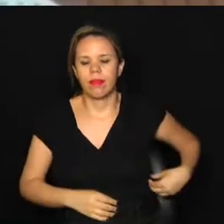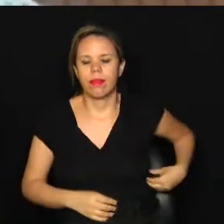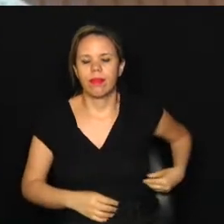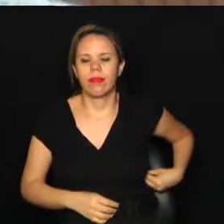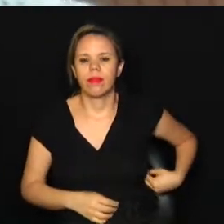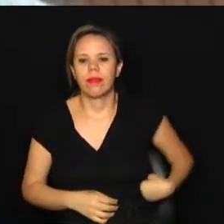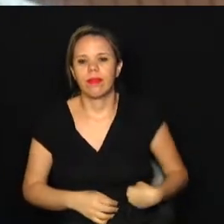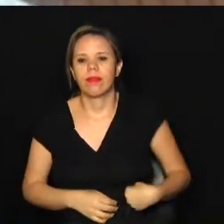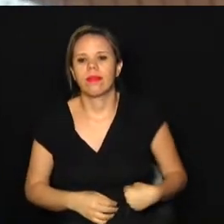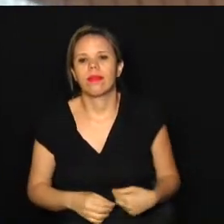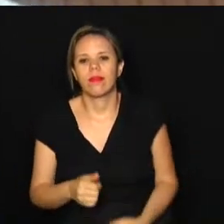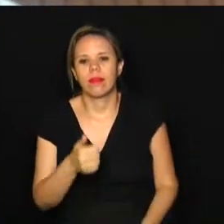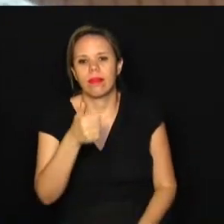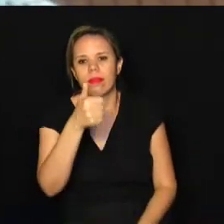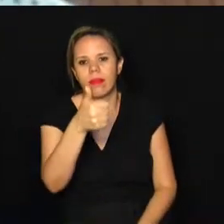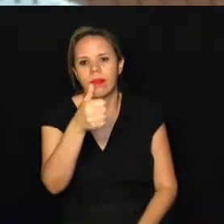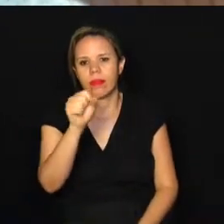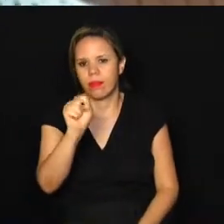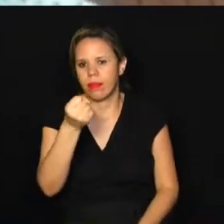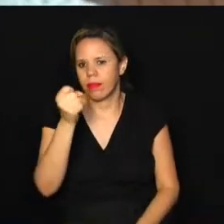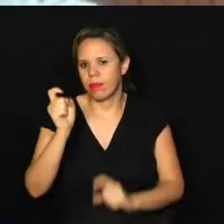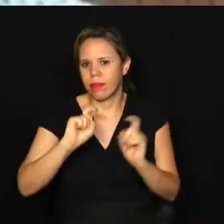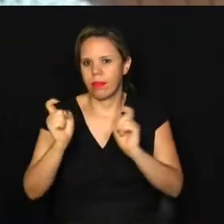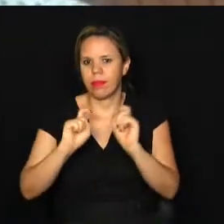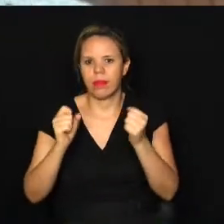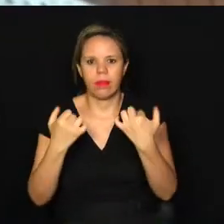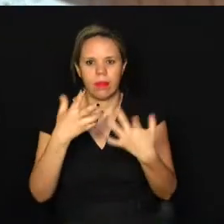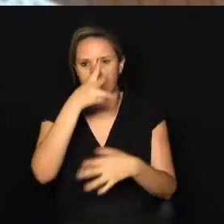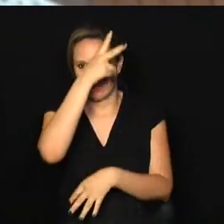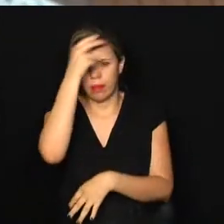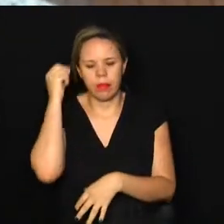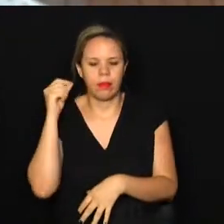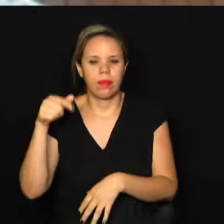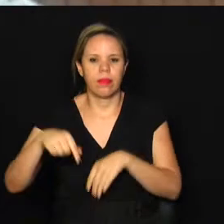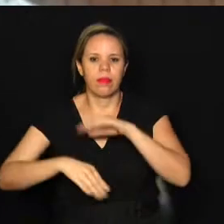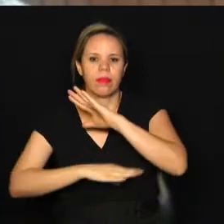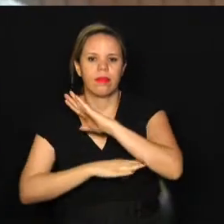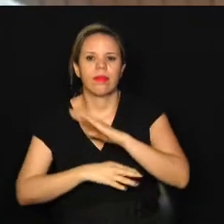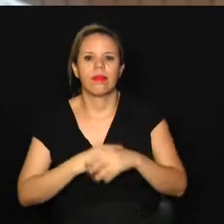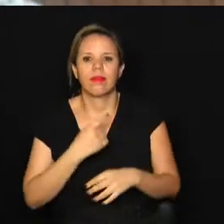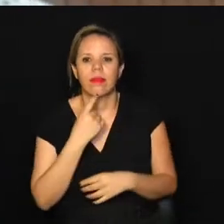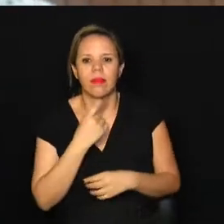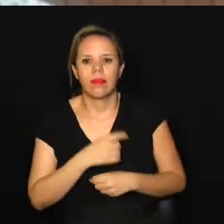A 18ª audiência pública aqui no plenário da Câmara Municipal,